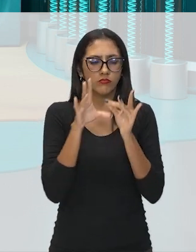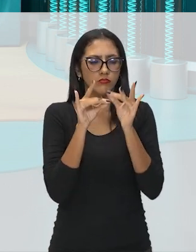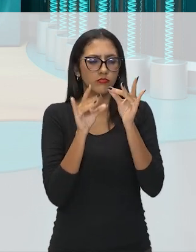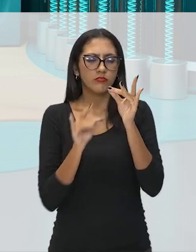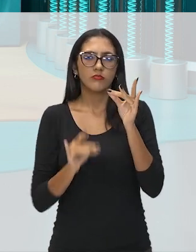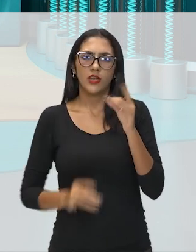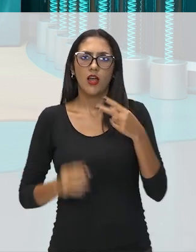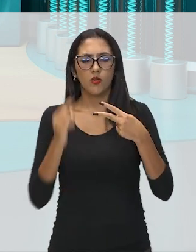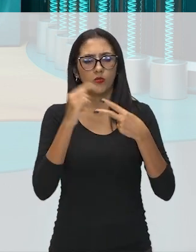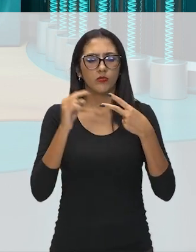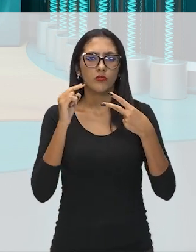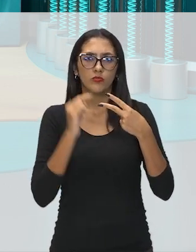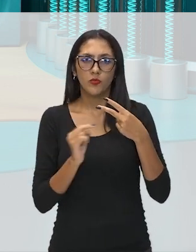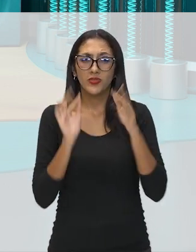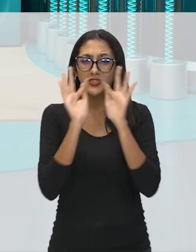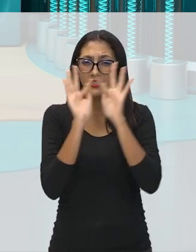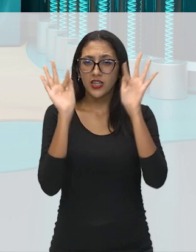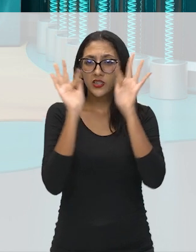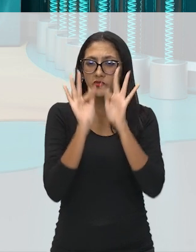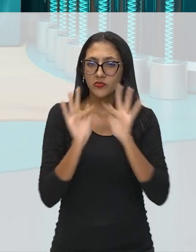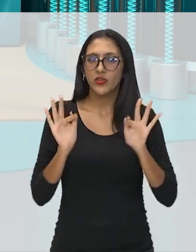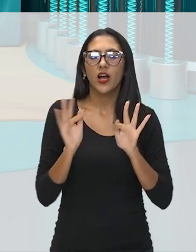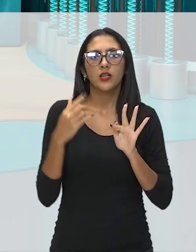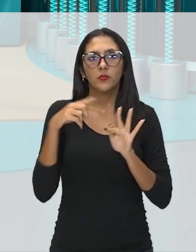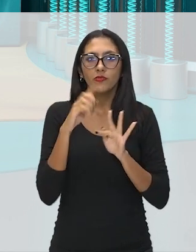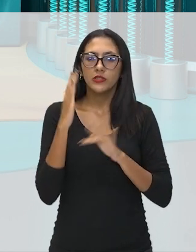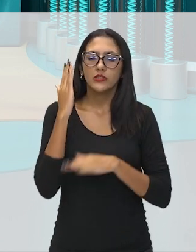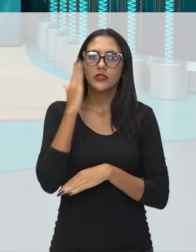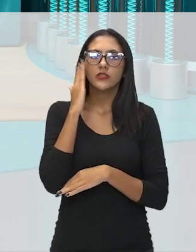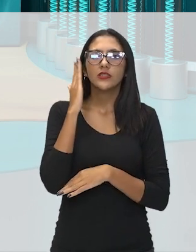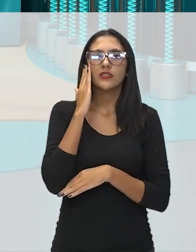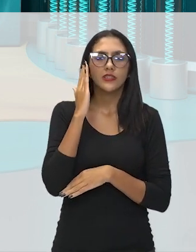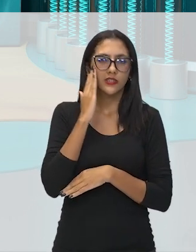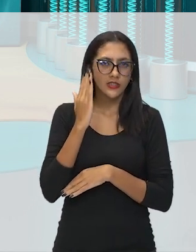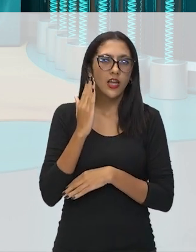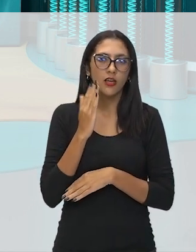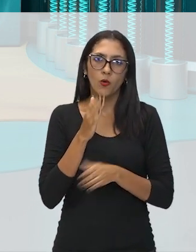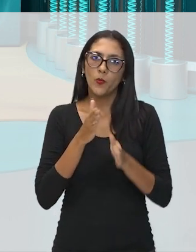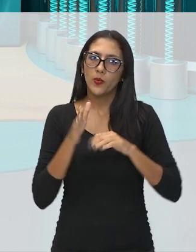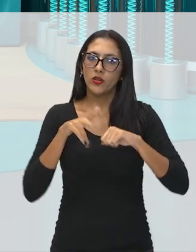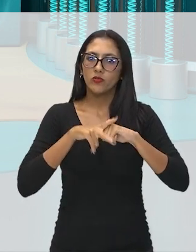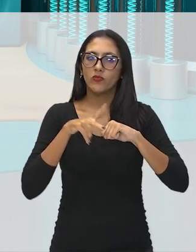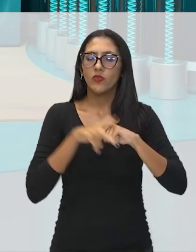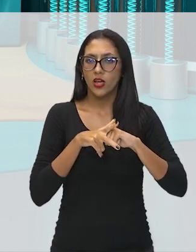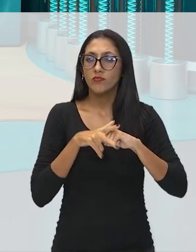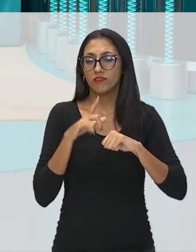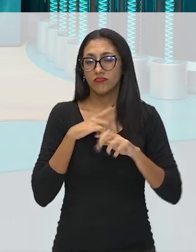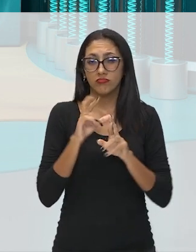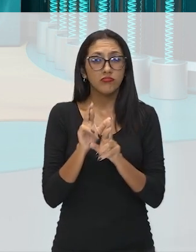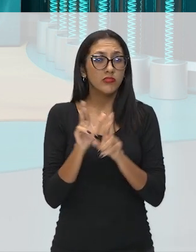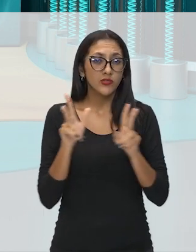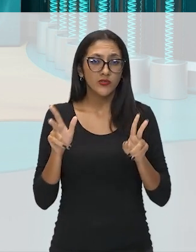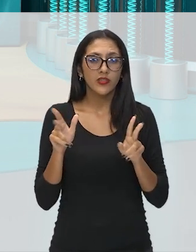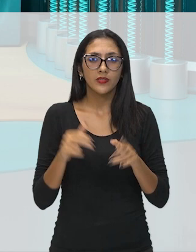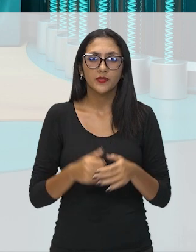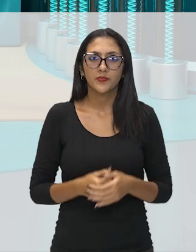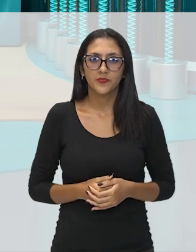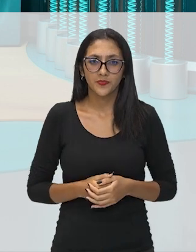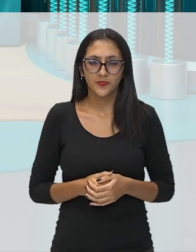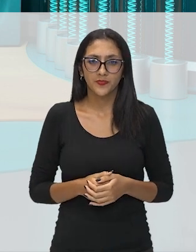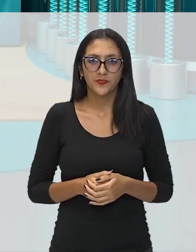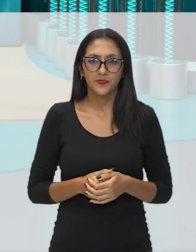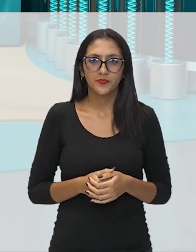cada uma das orações para que vocês possam compreender o tempo, porque são tempos diferentes, né? Então, ela estava